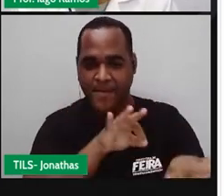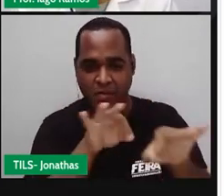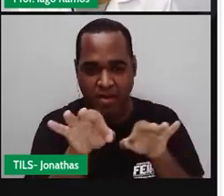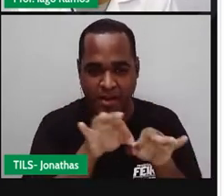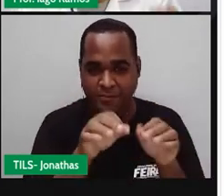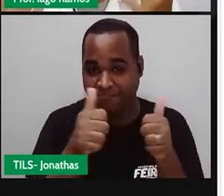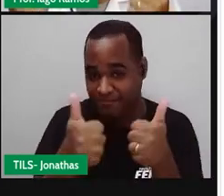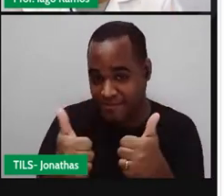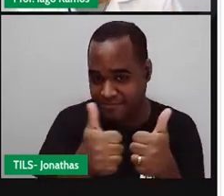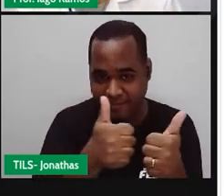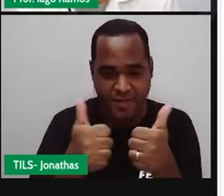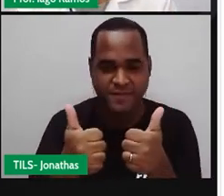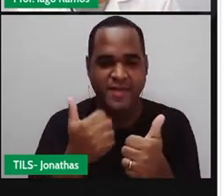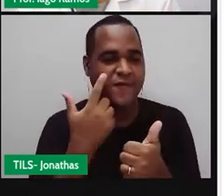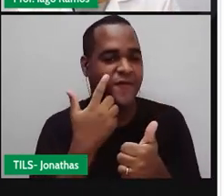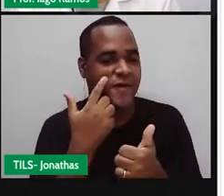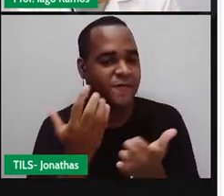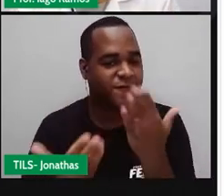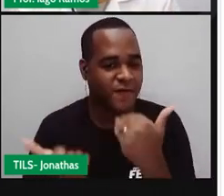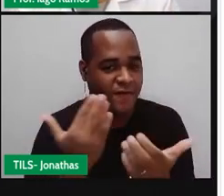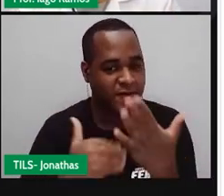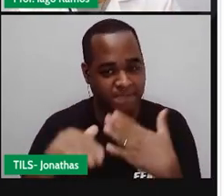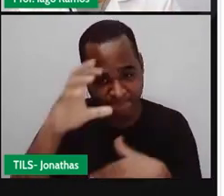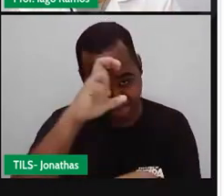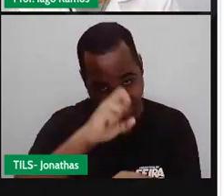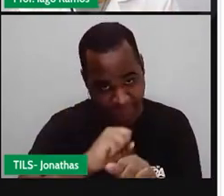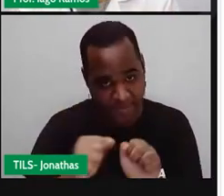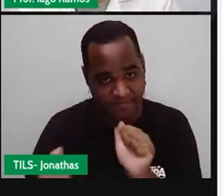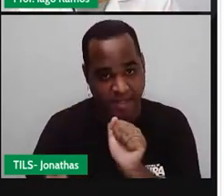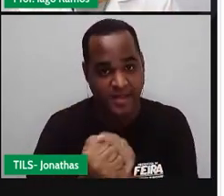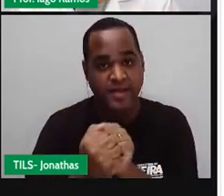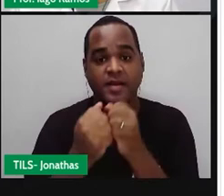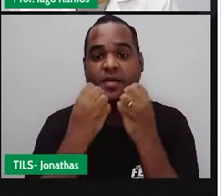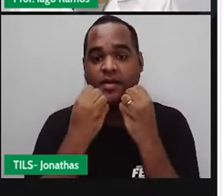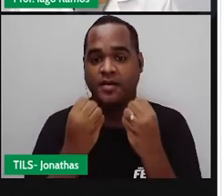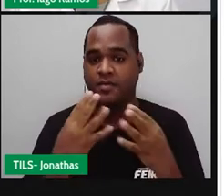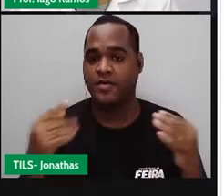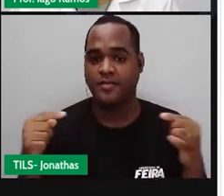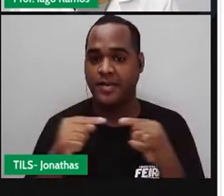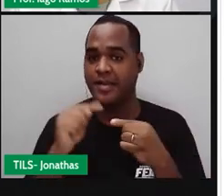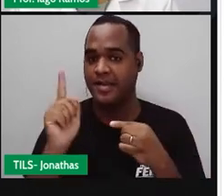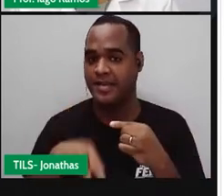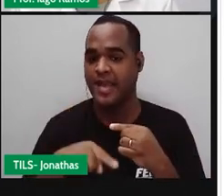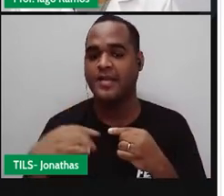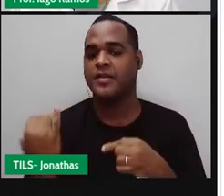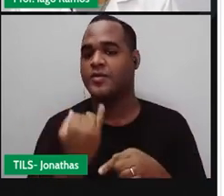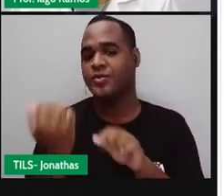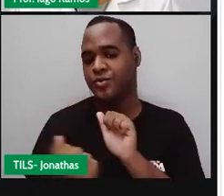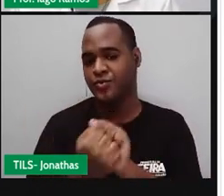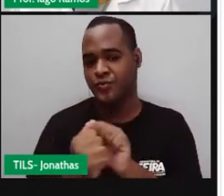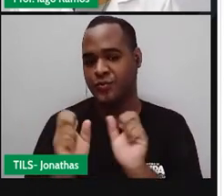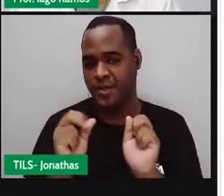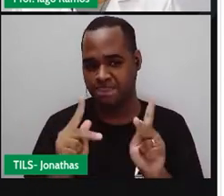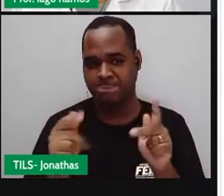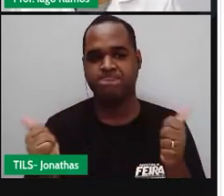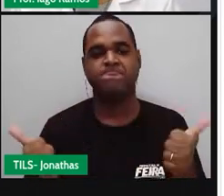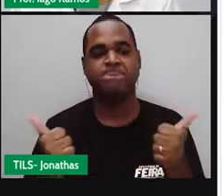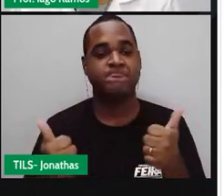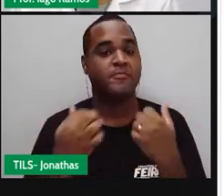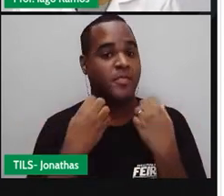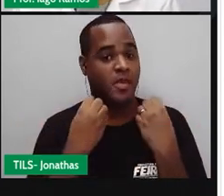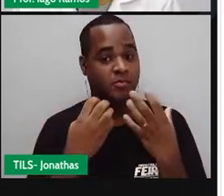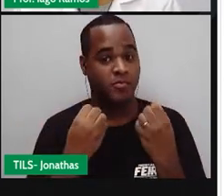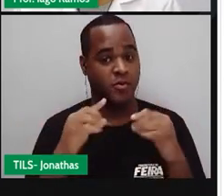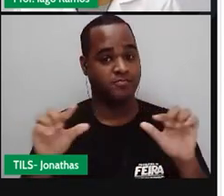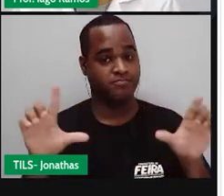preparada vem com e vamos aprender juntos é para isso que nós estamos aqui tá bom Bom